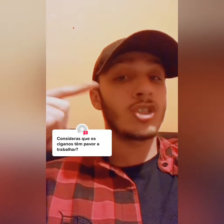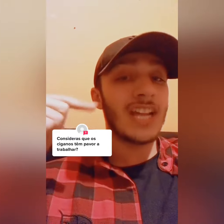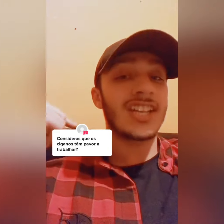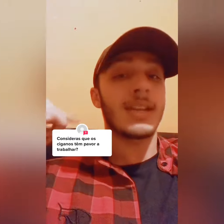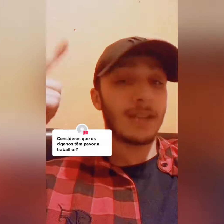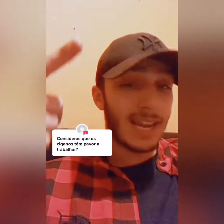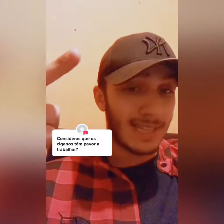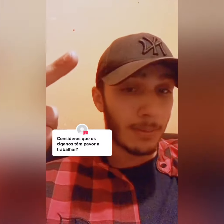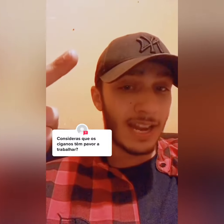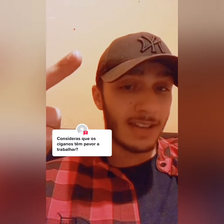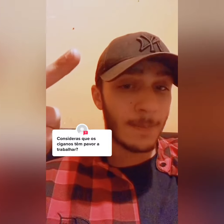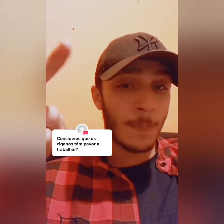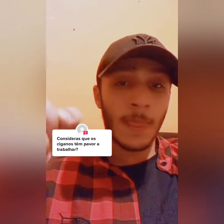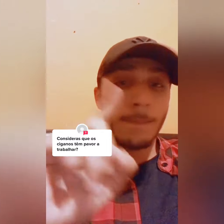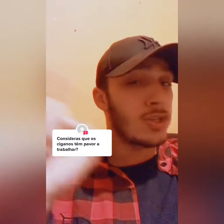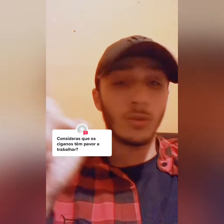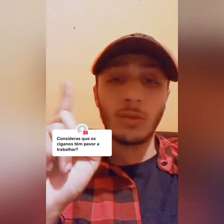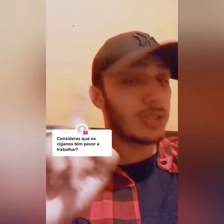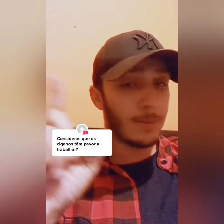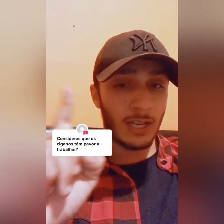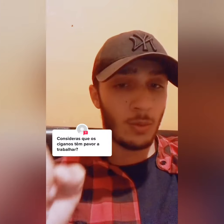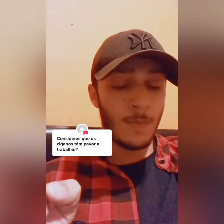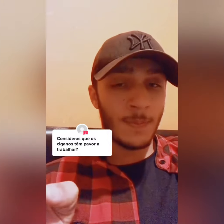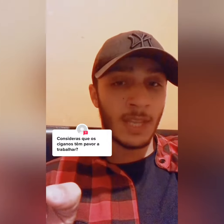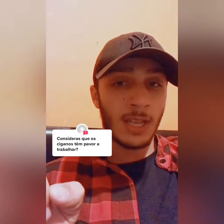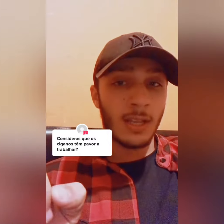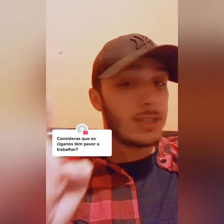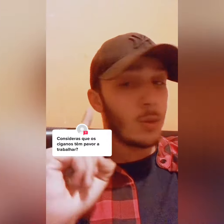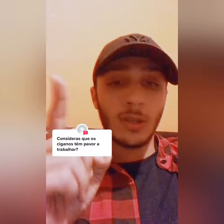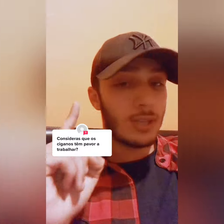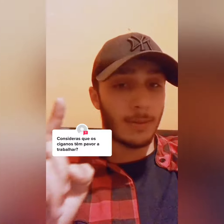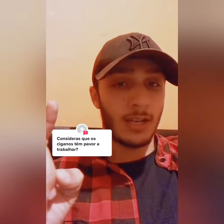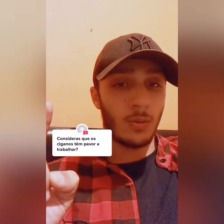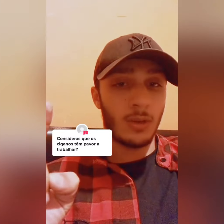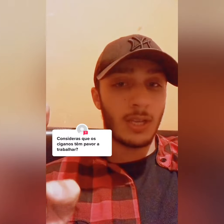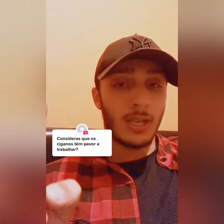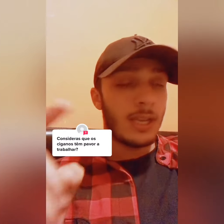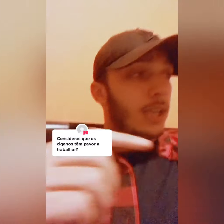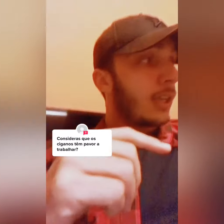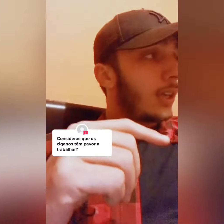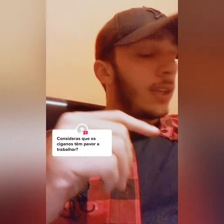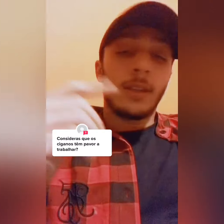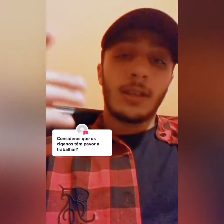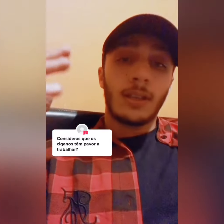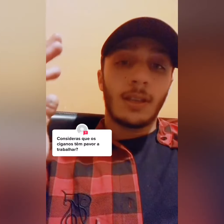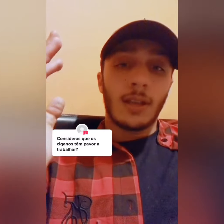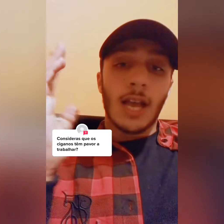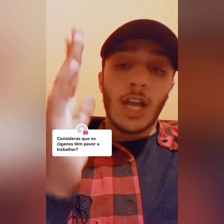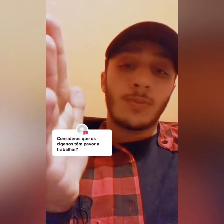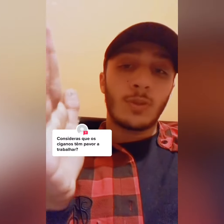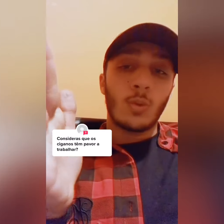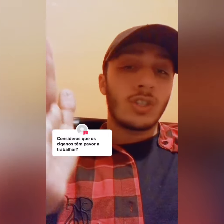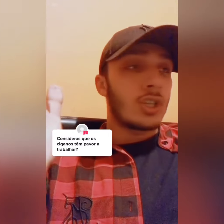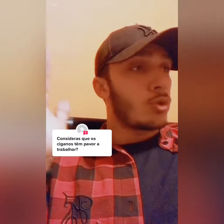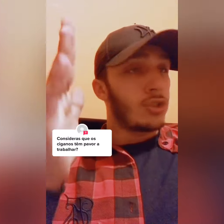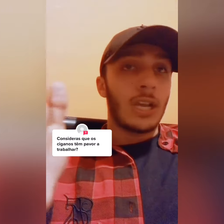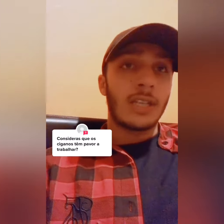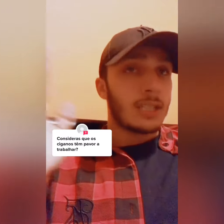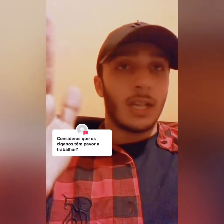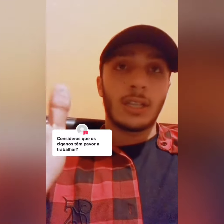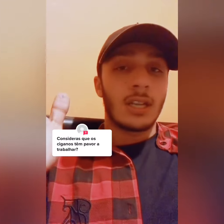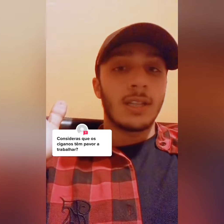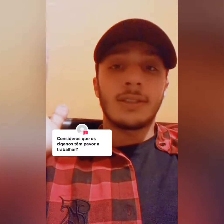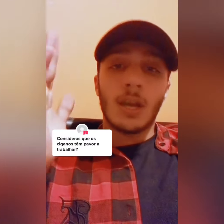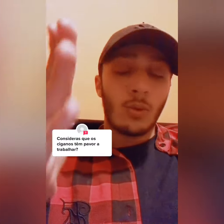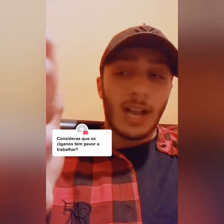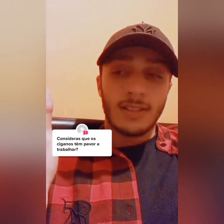o seguinte aconchegante que querem trabalhar mas não tenho trabalho não dão trabalho e as pessoas